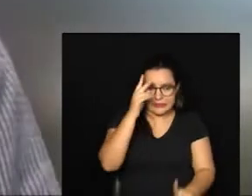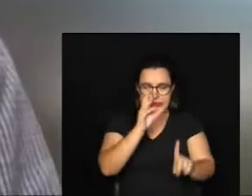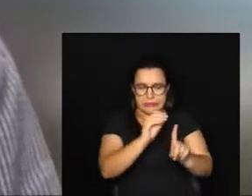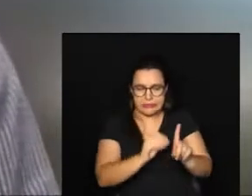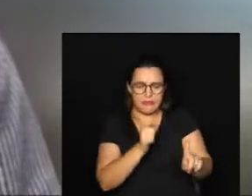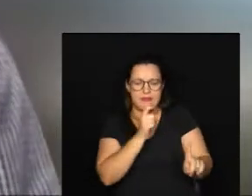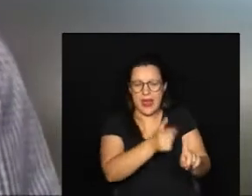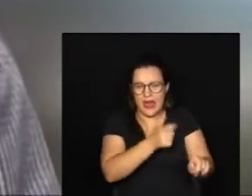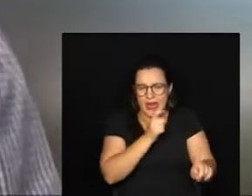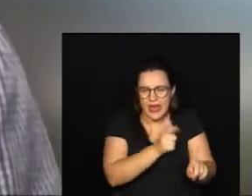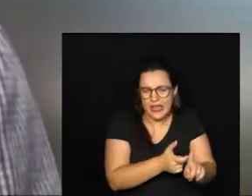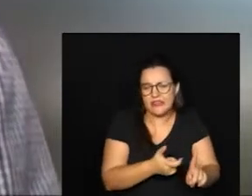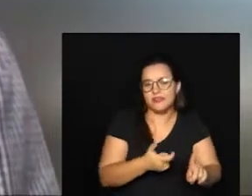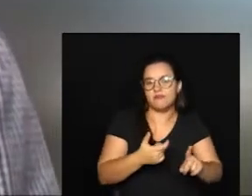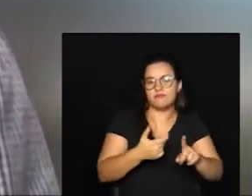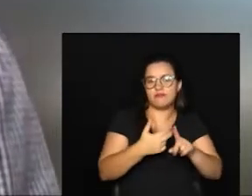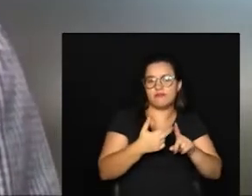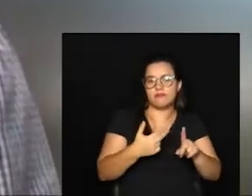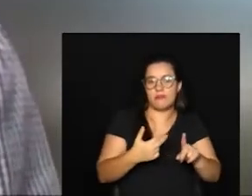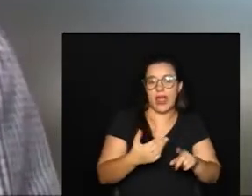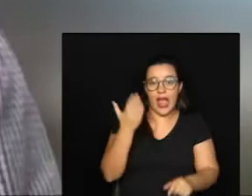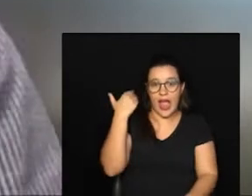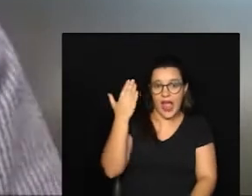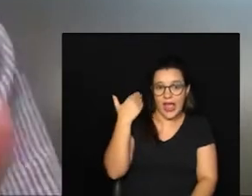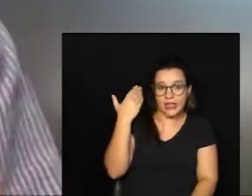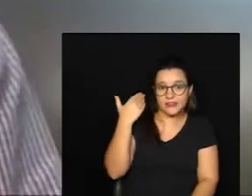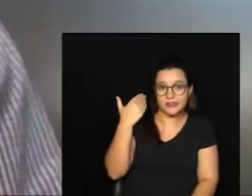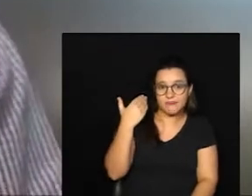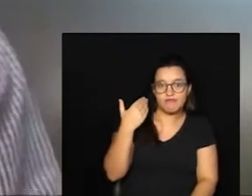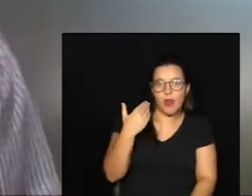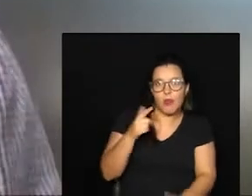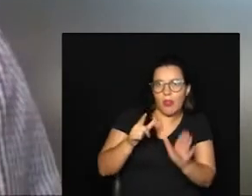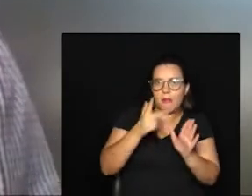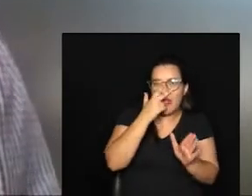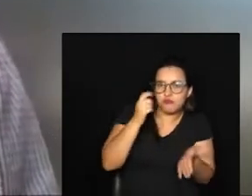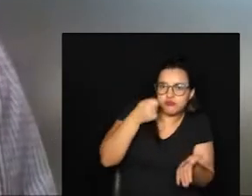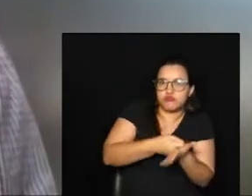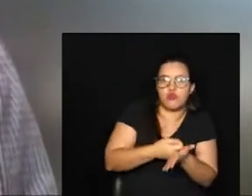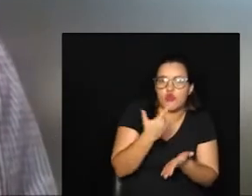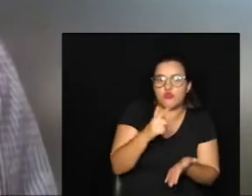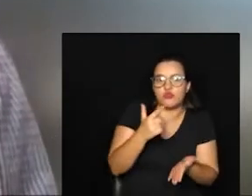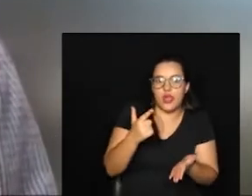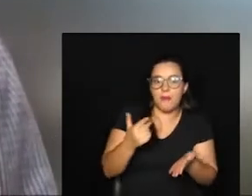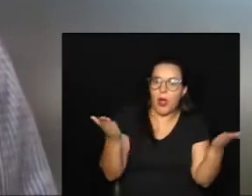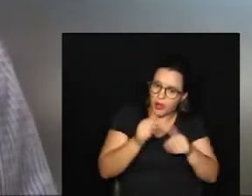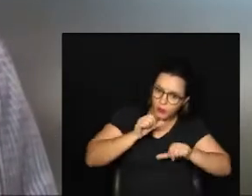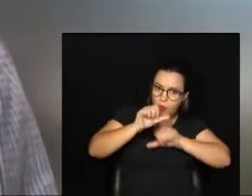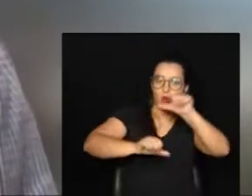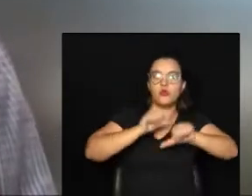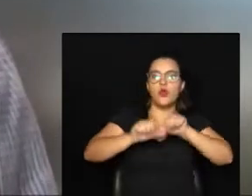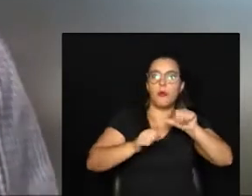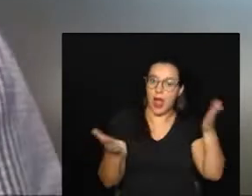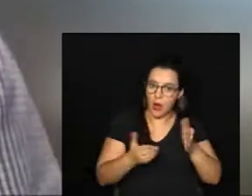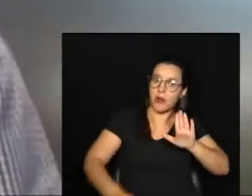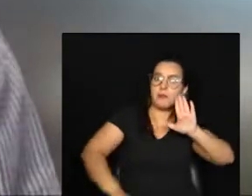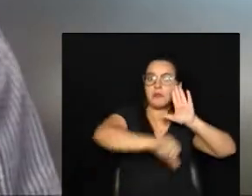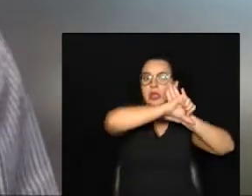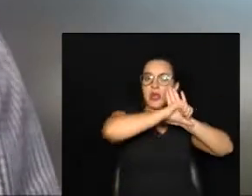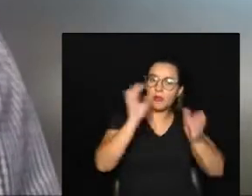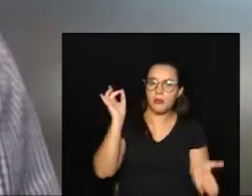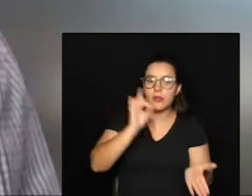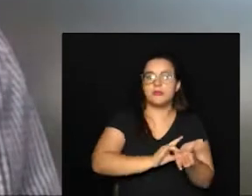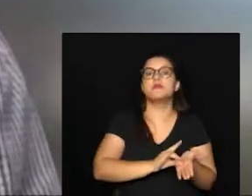ela saiu de uma mera contravenção penal e automaticamente migrou para uma figura criminosa, e